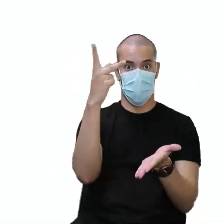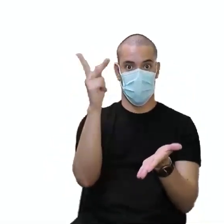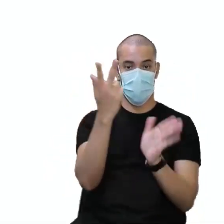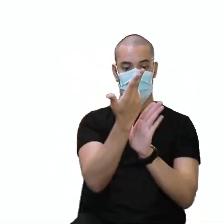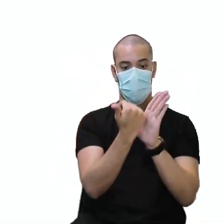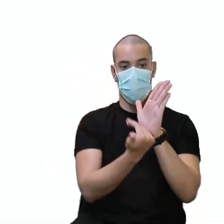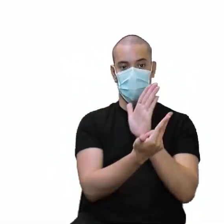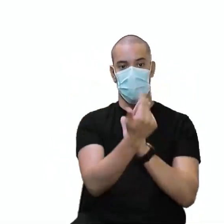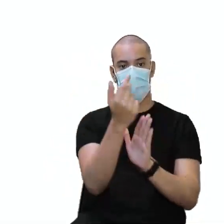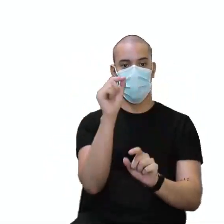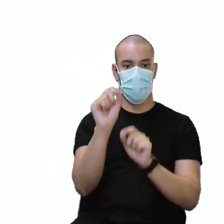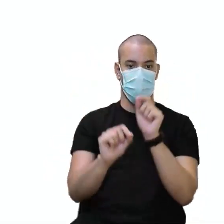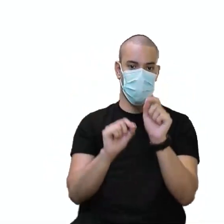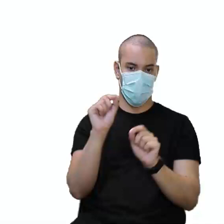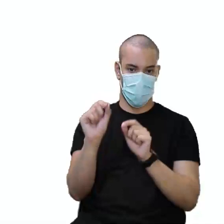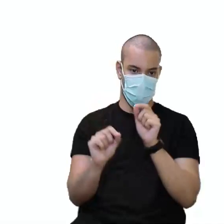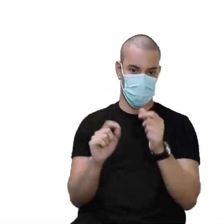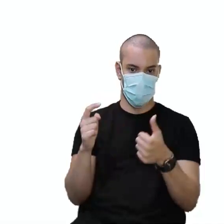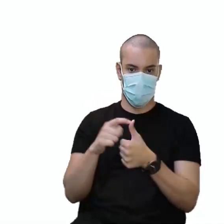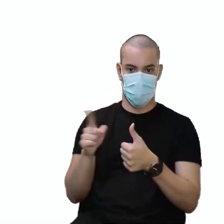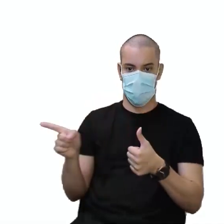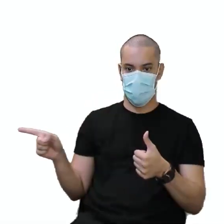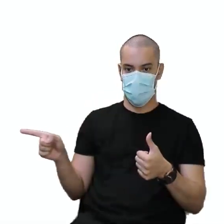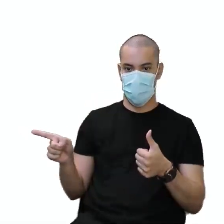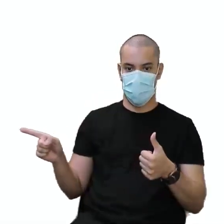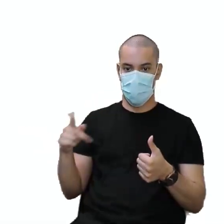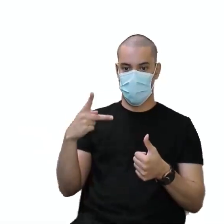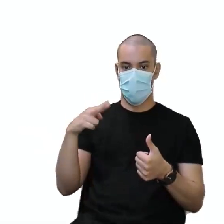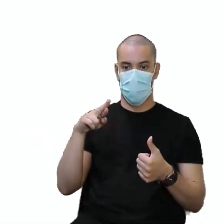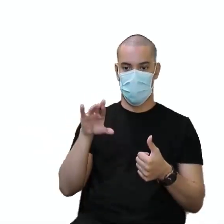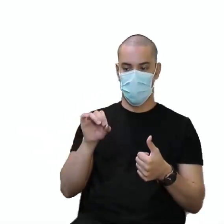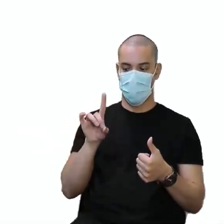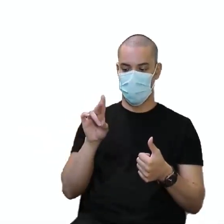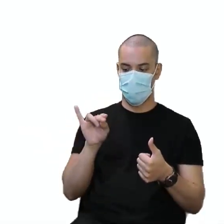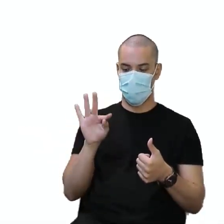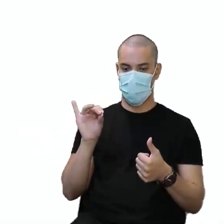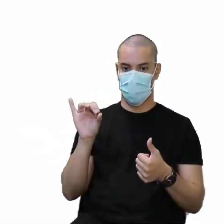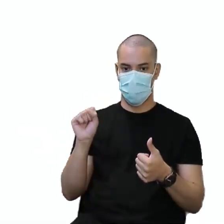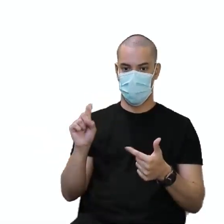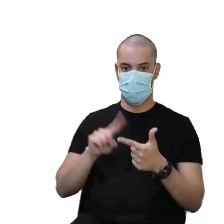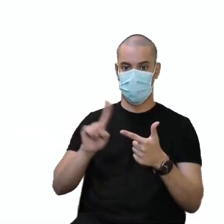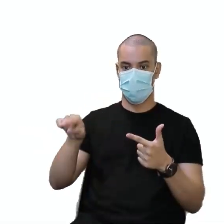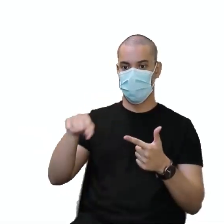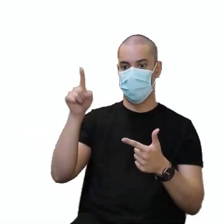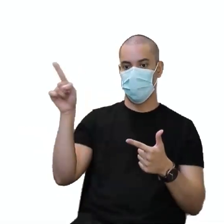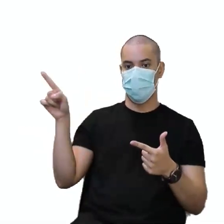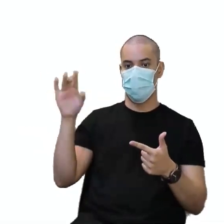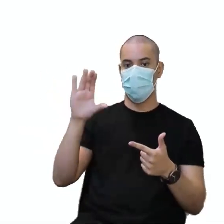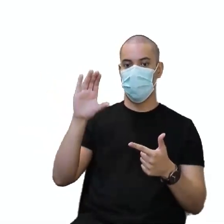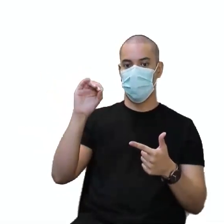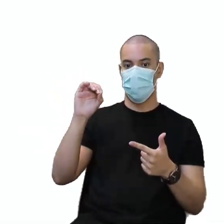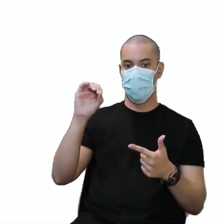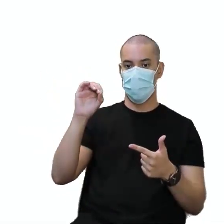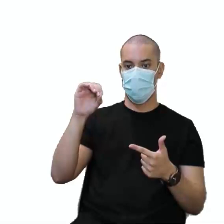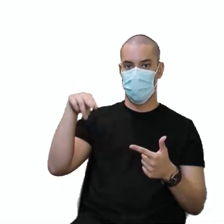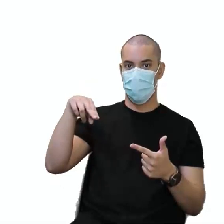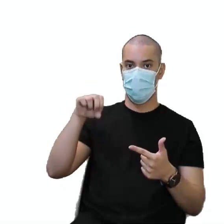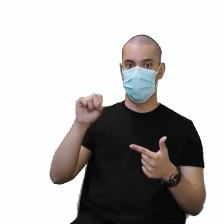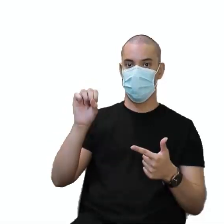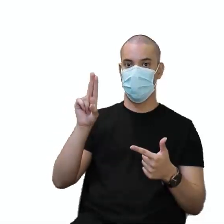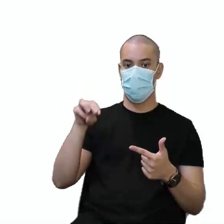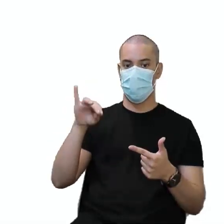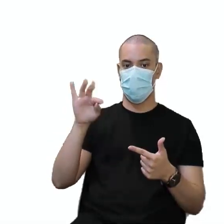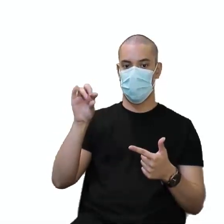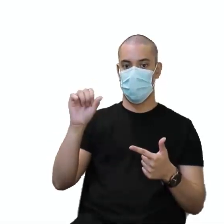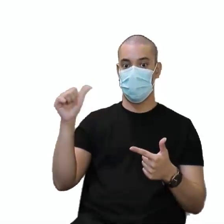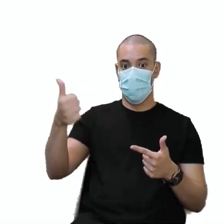seu esqueminha, são os produtores, tá? Os consumidores de primeira